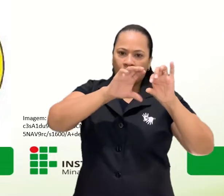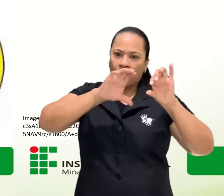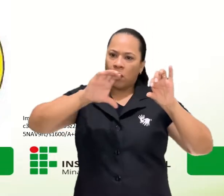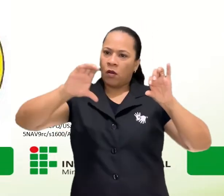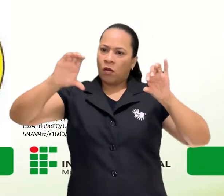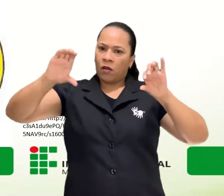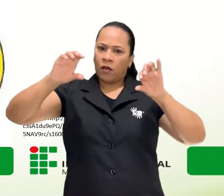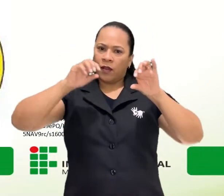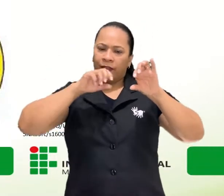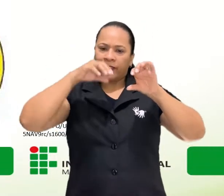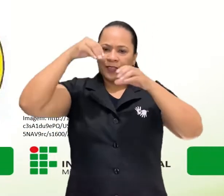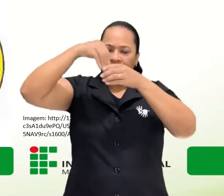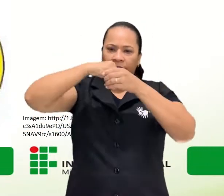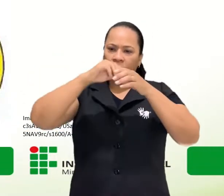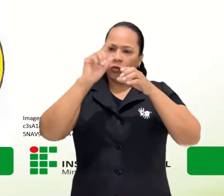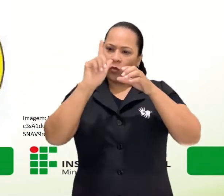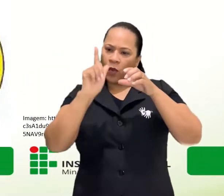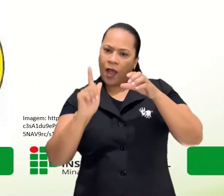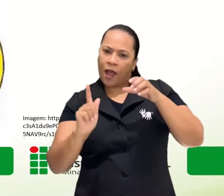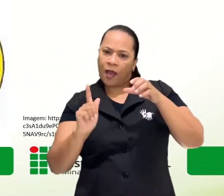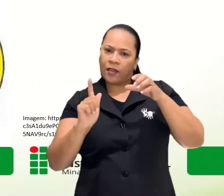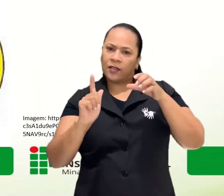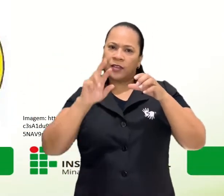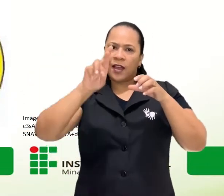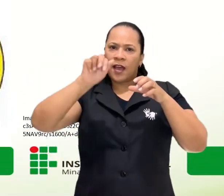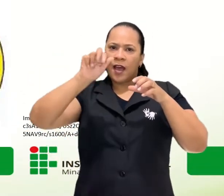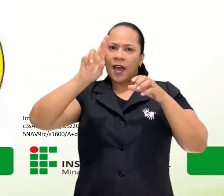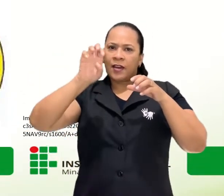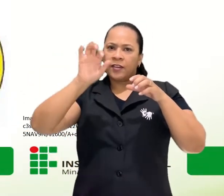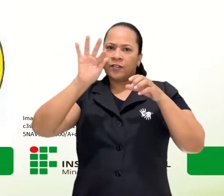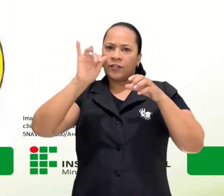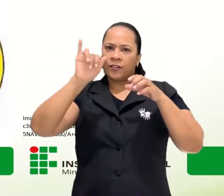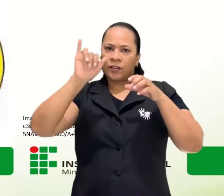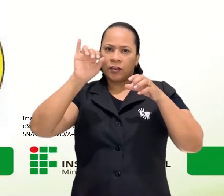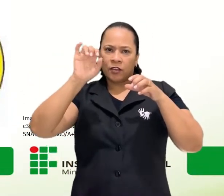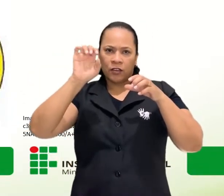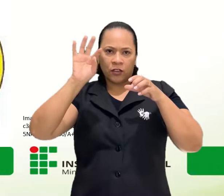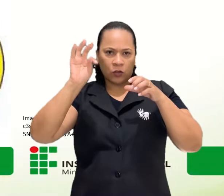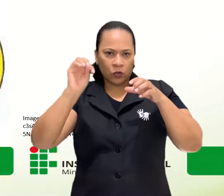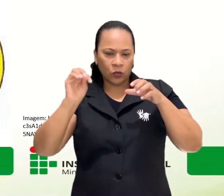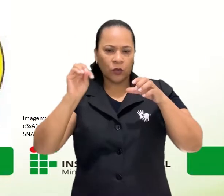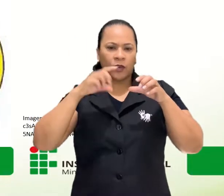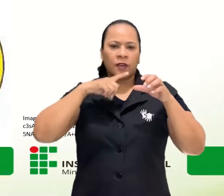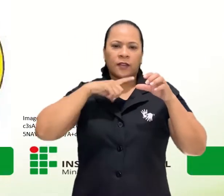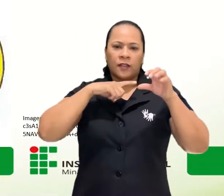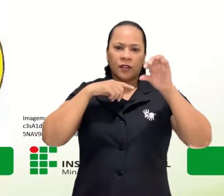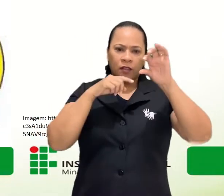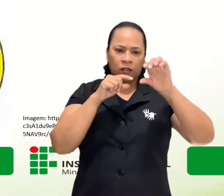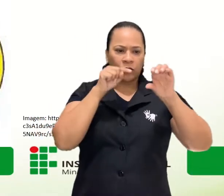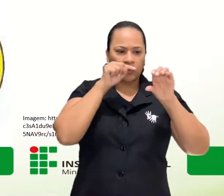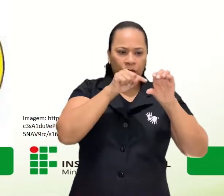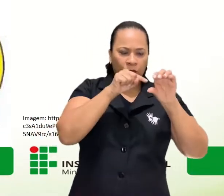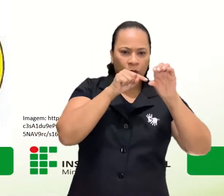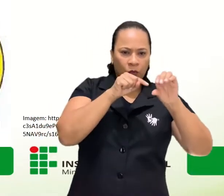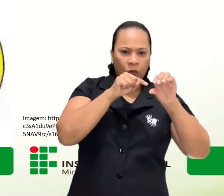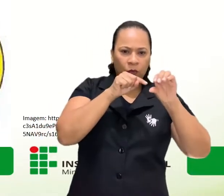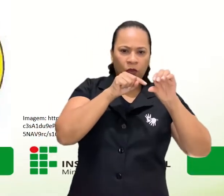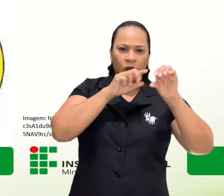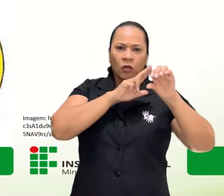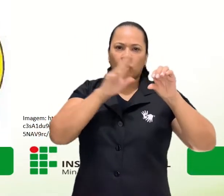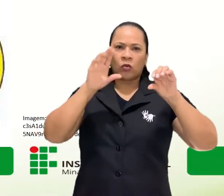rarefeito. A placa metal conectada ao polo negativo foi chamada de